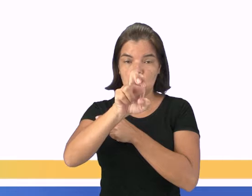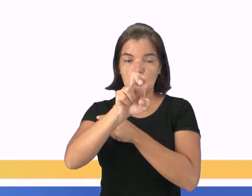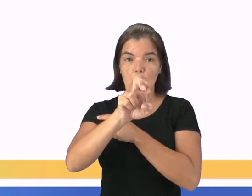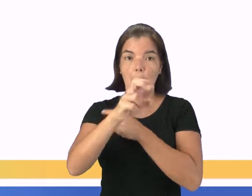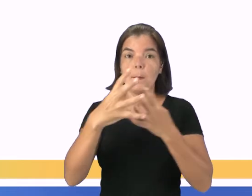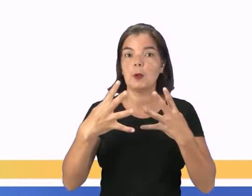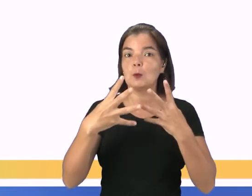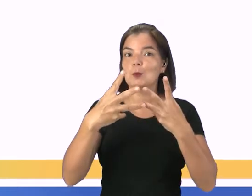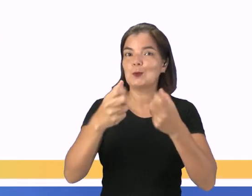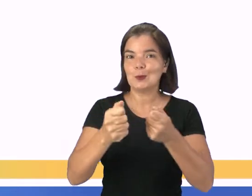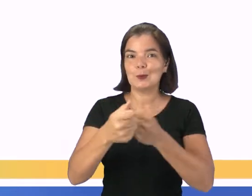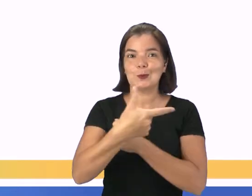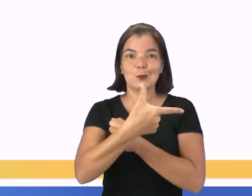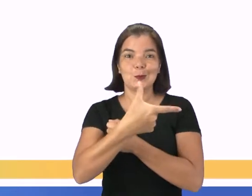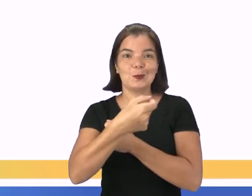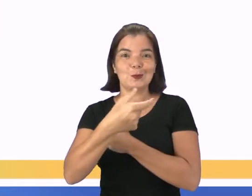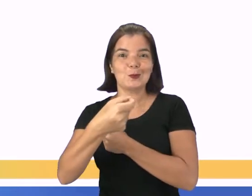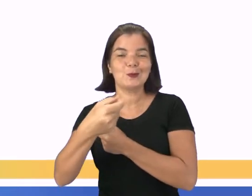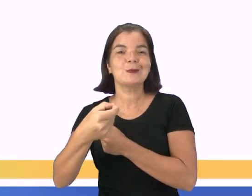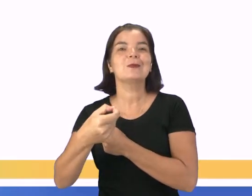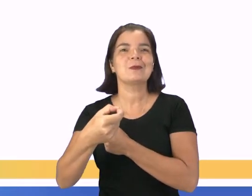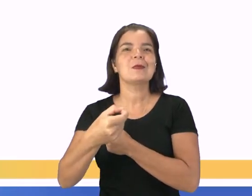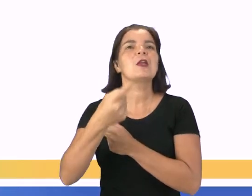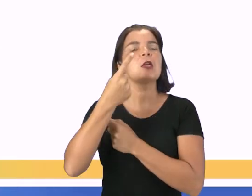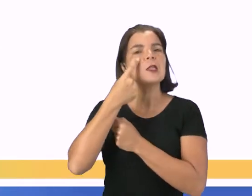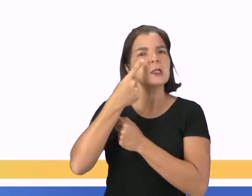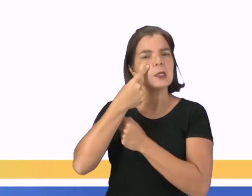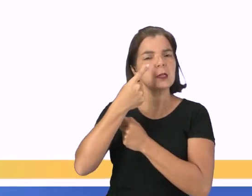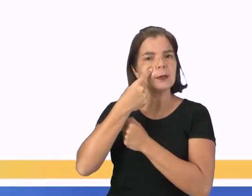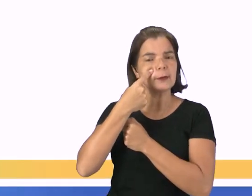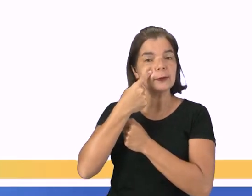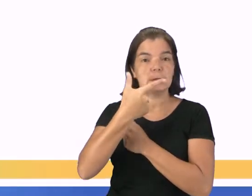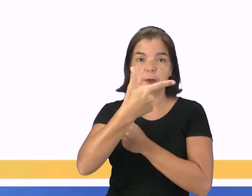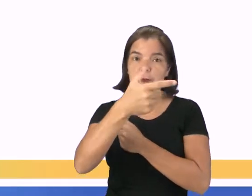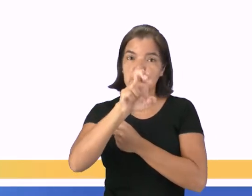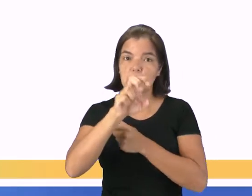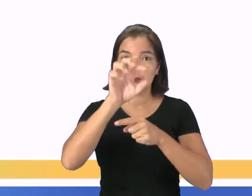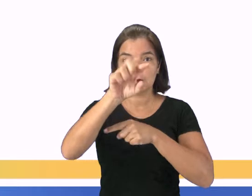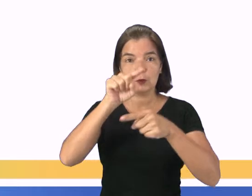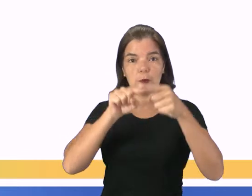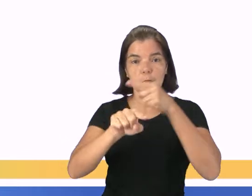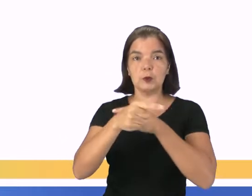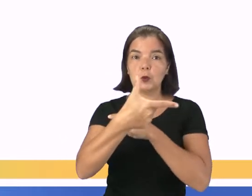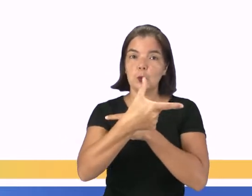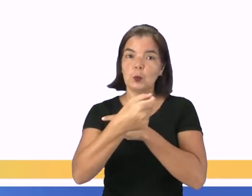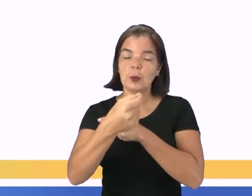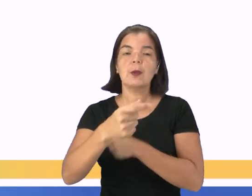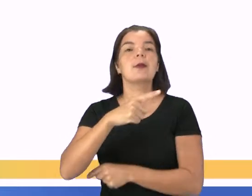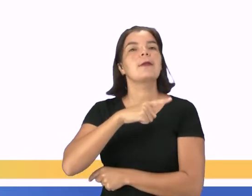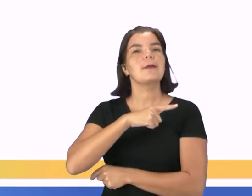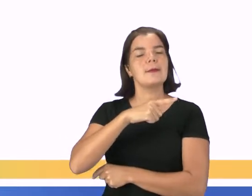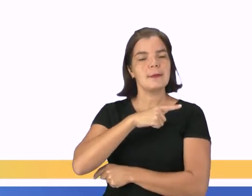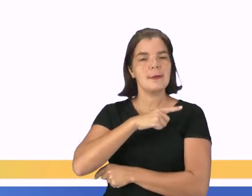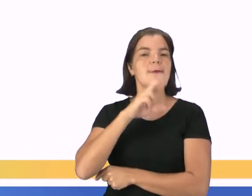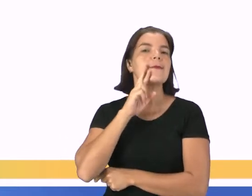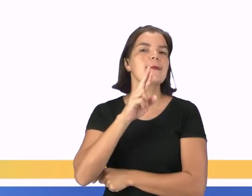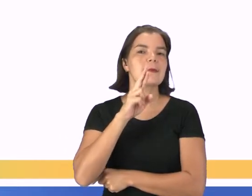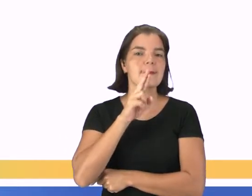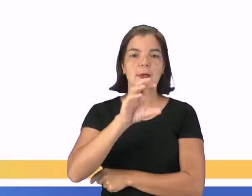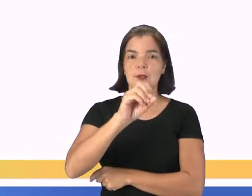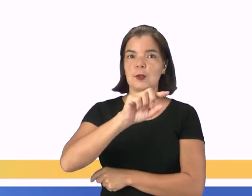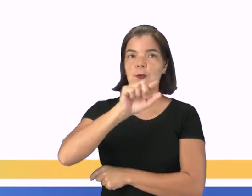total aí, que é 200, né? Então, fazendo a divisão de 25 por 200, temos aí como resultado